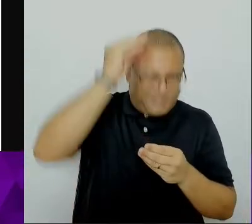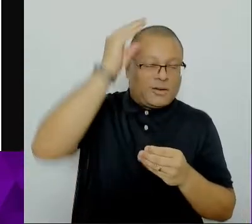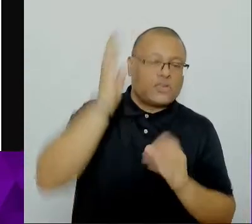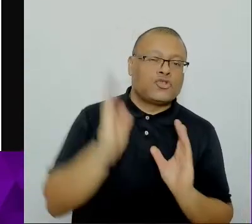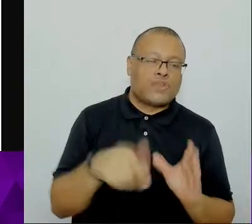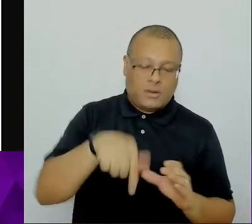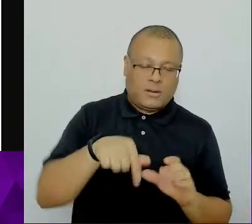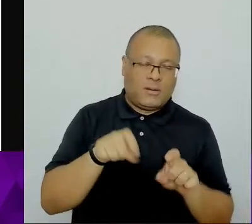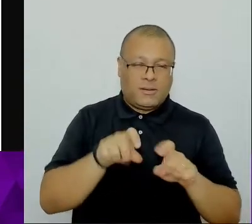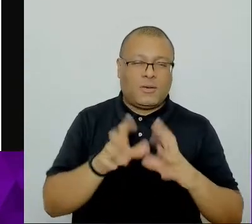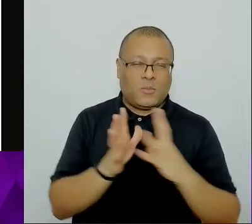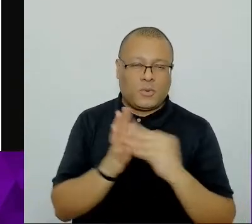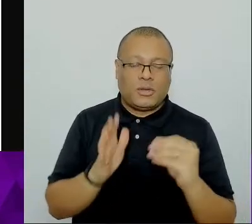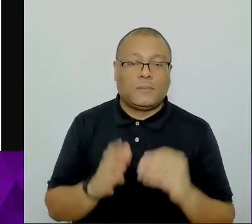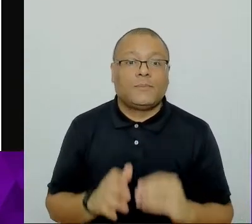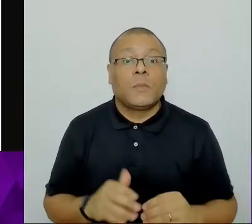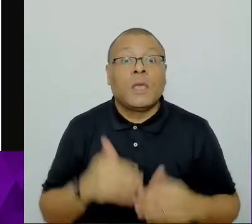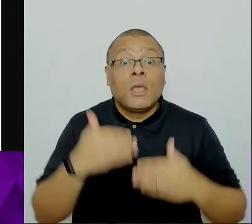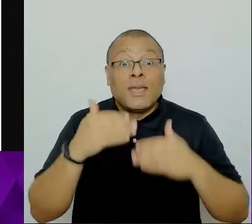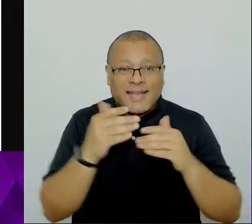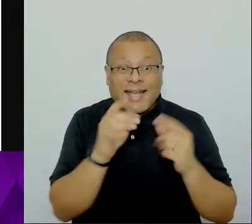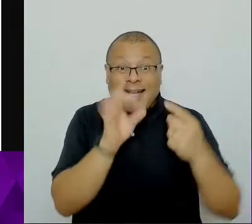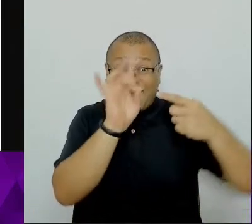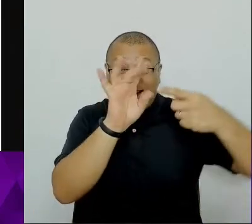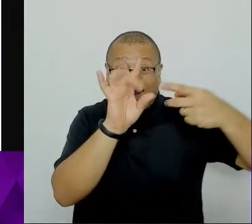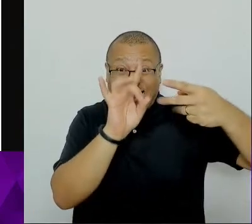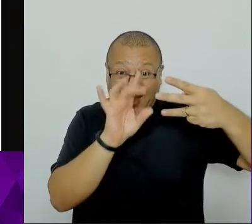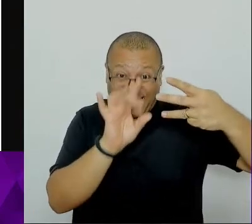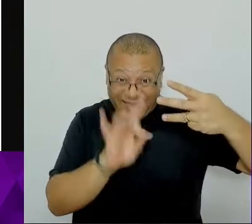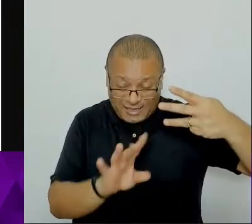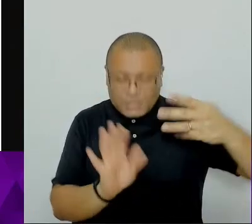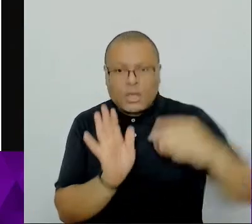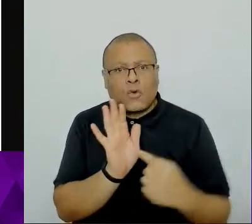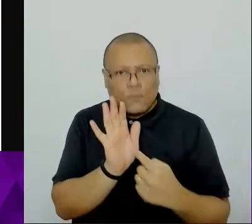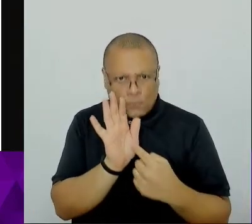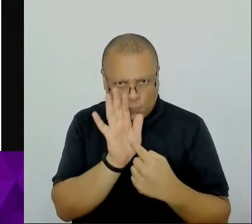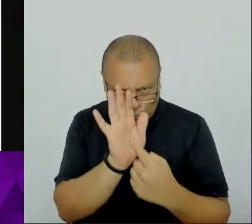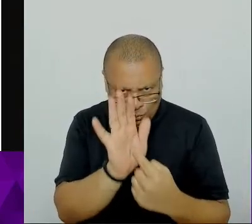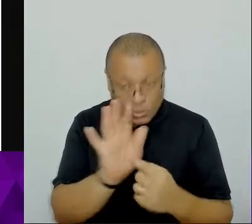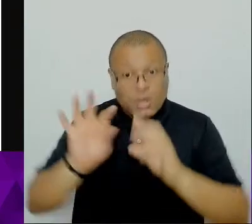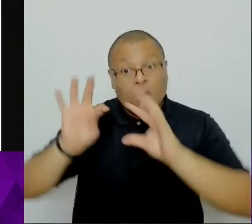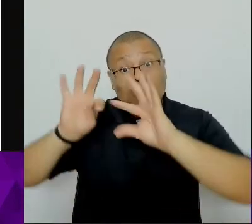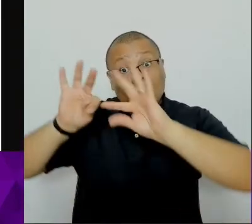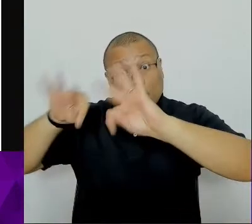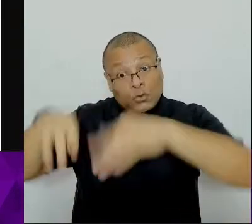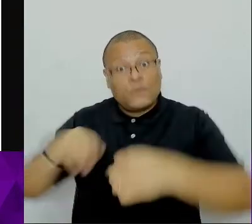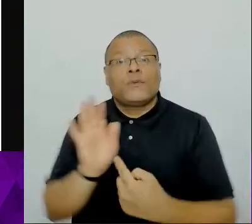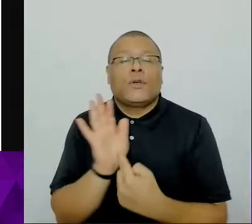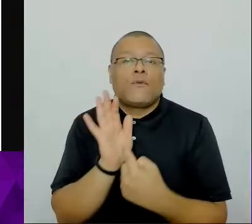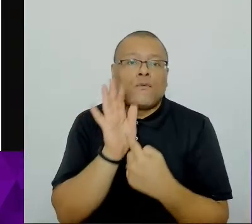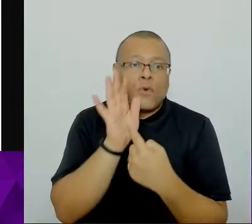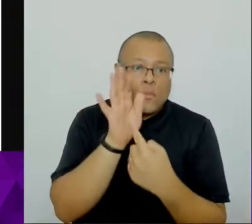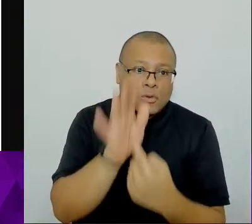essas etapas. E no final, eu mostro algumas coisas, tem